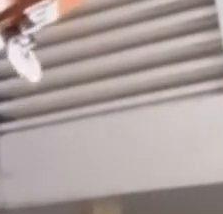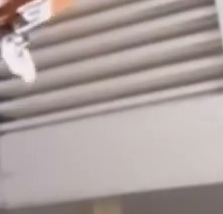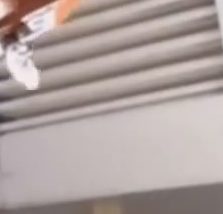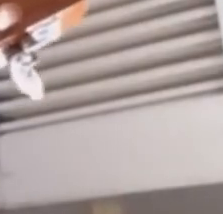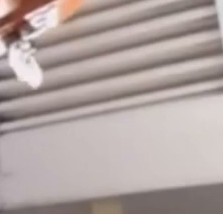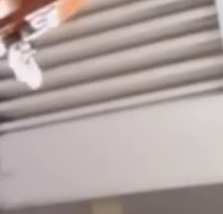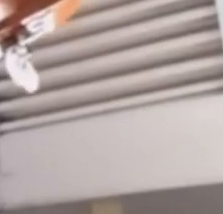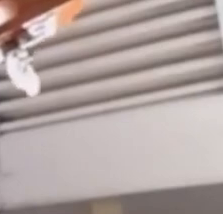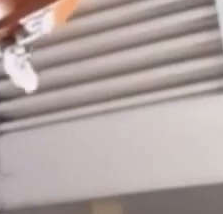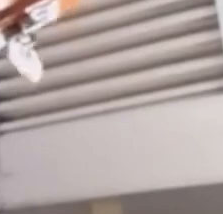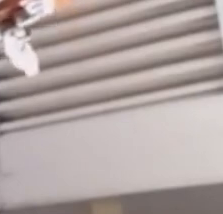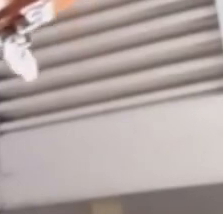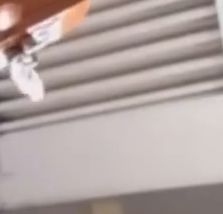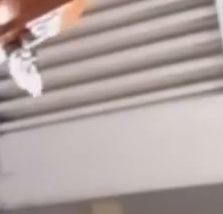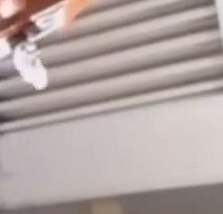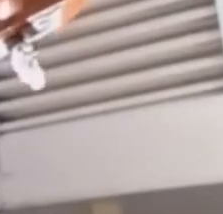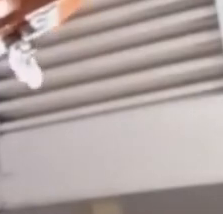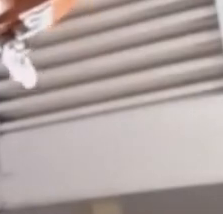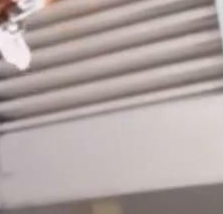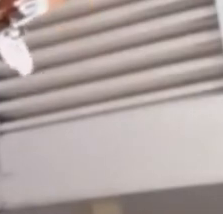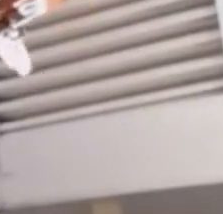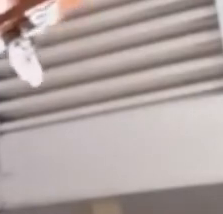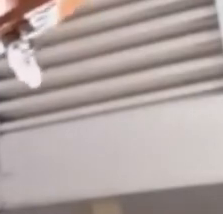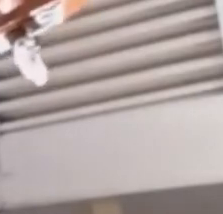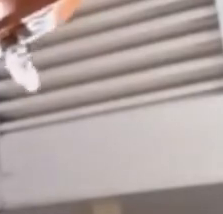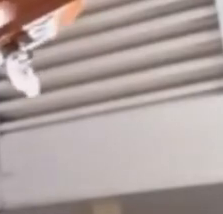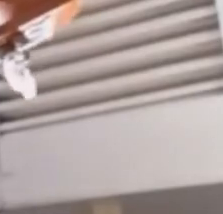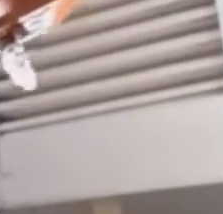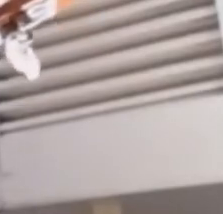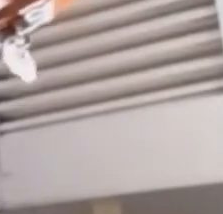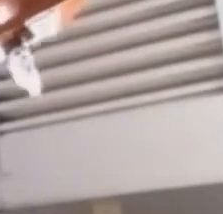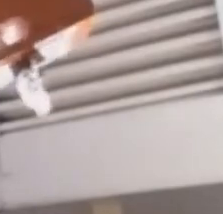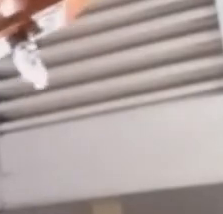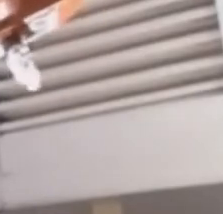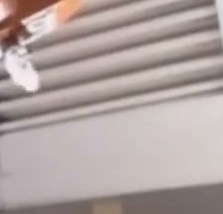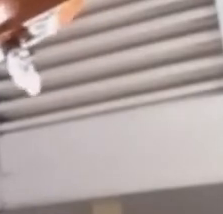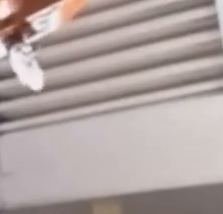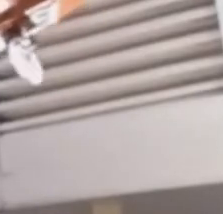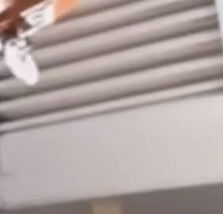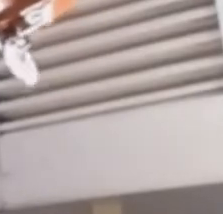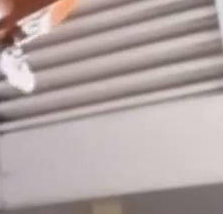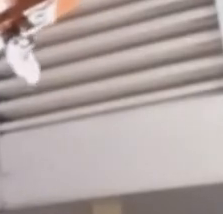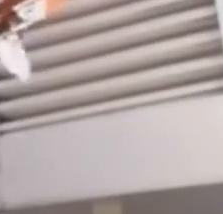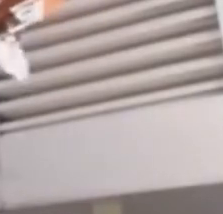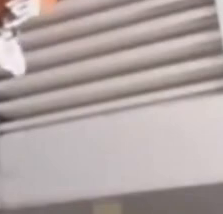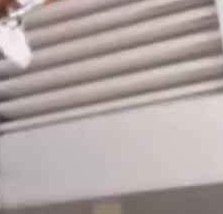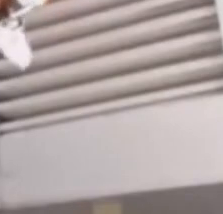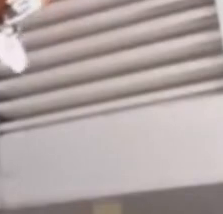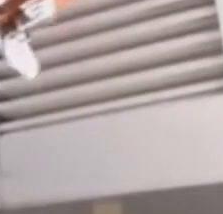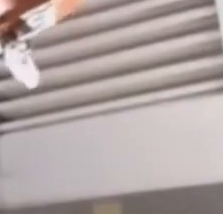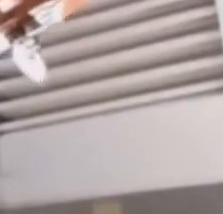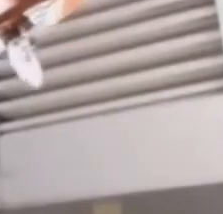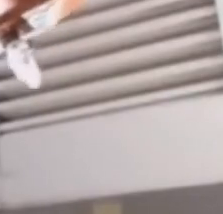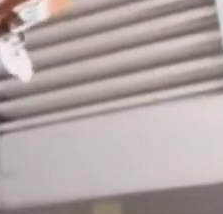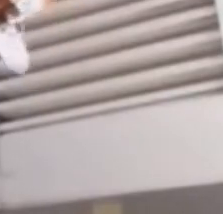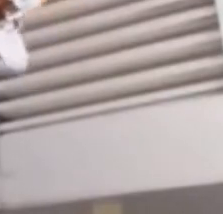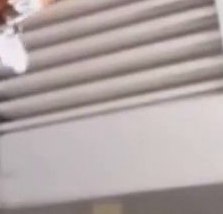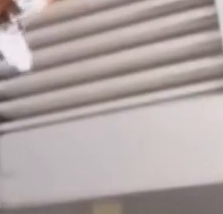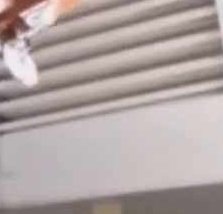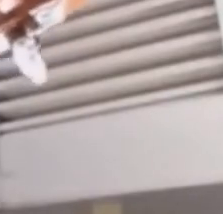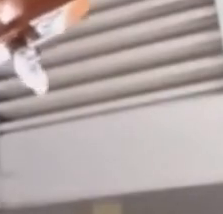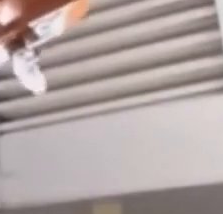para compartilhar. Tem também o divisor, ele que vai me dizer para